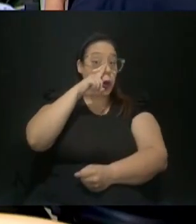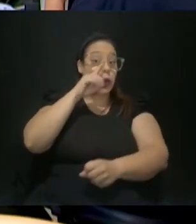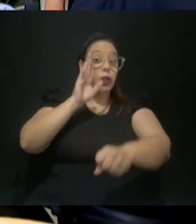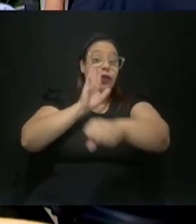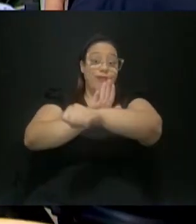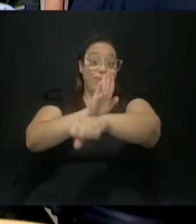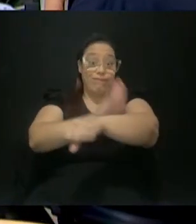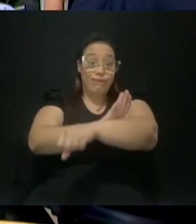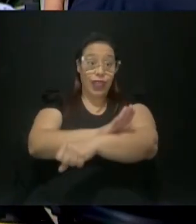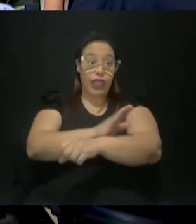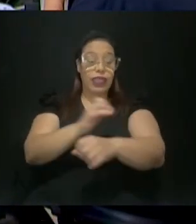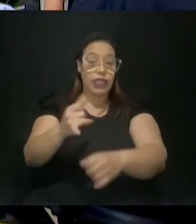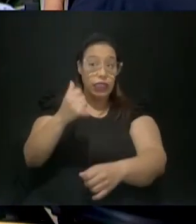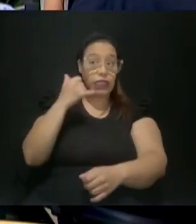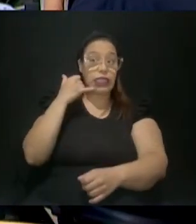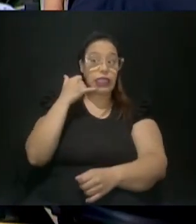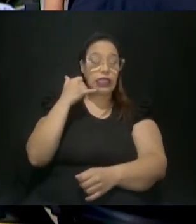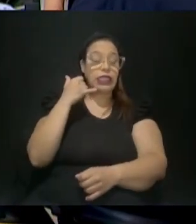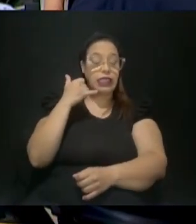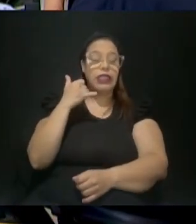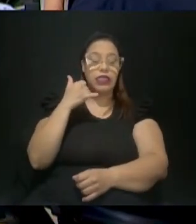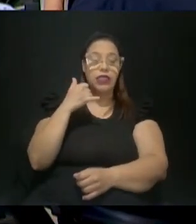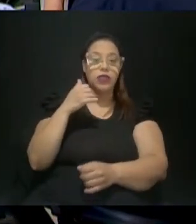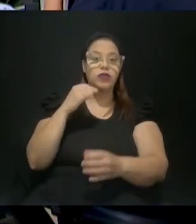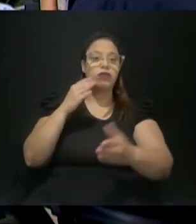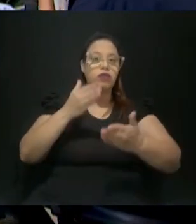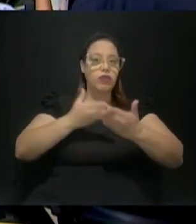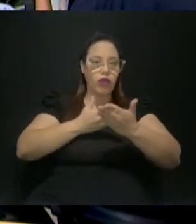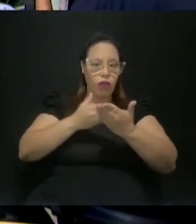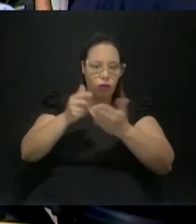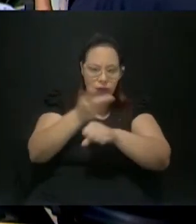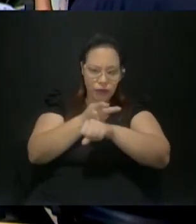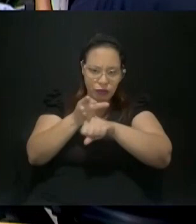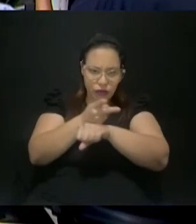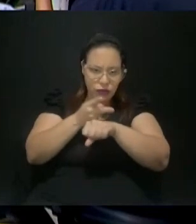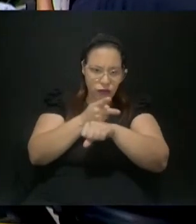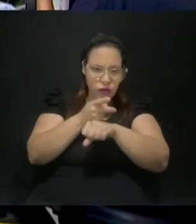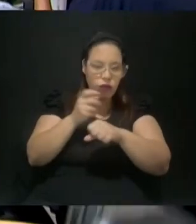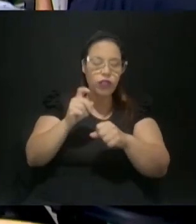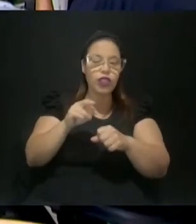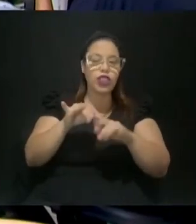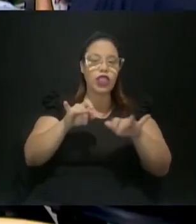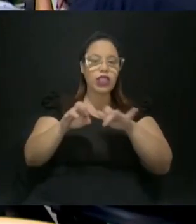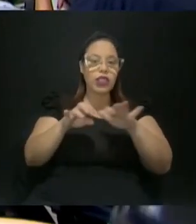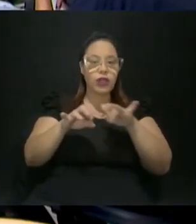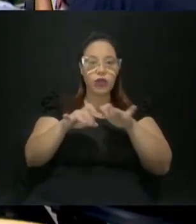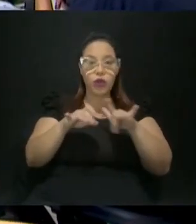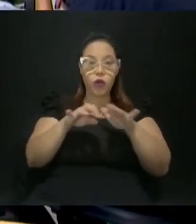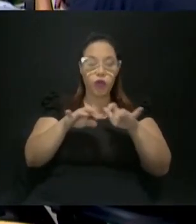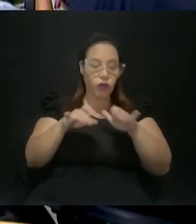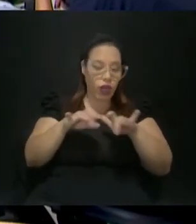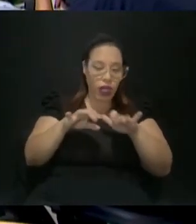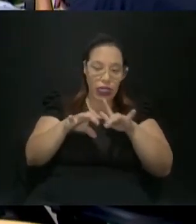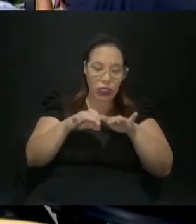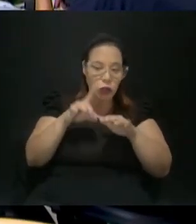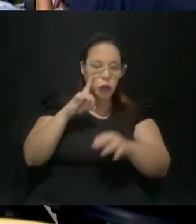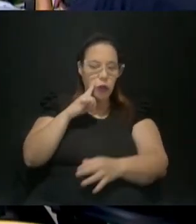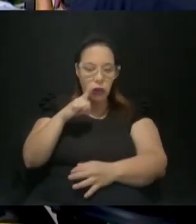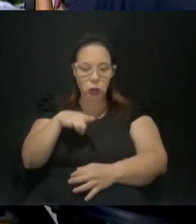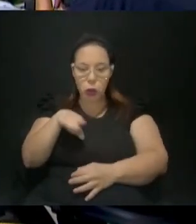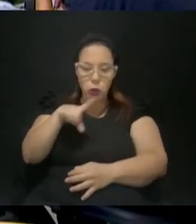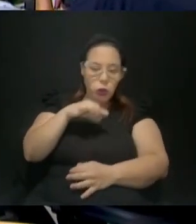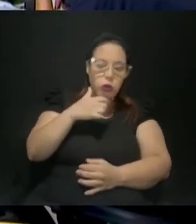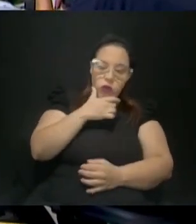central. E a nossa central já busca essa mulher no chat, começa a conversar com essa mulher, identifica ali